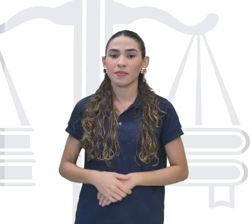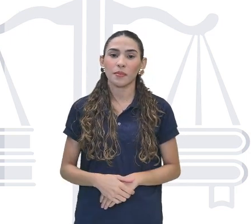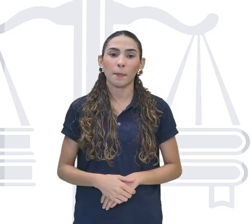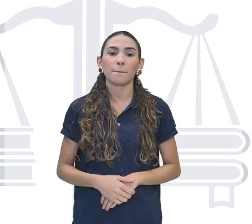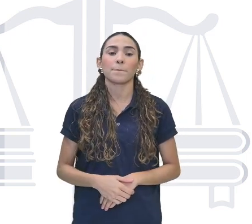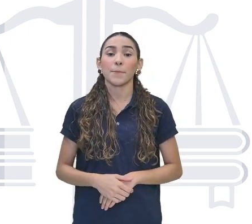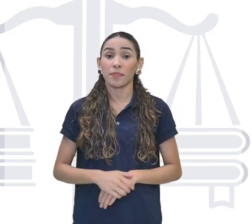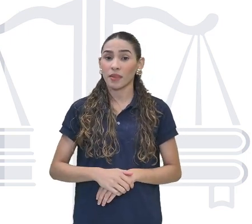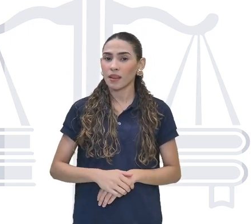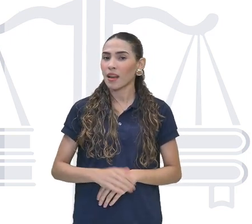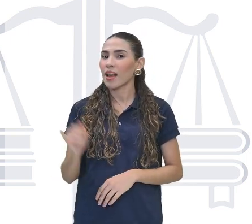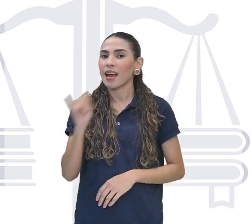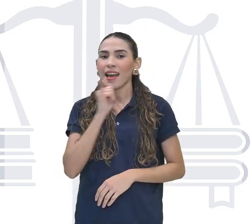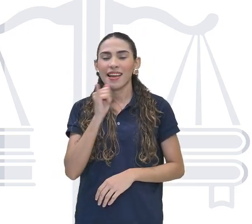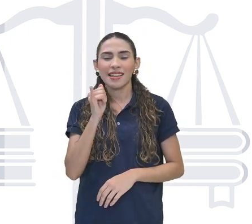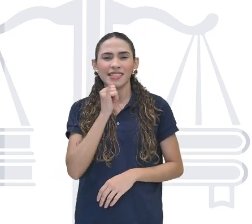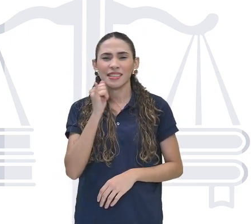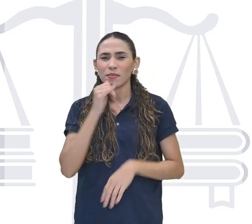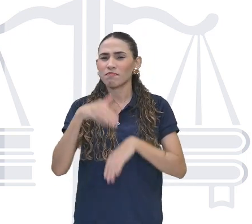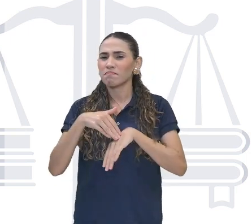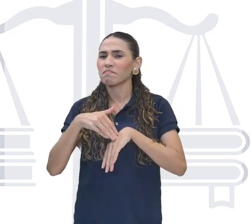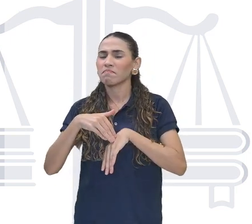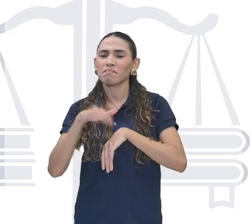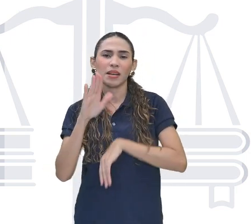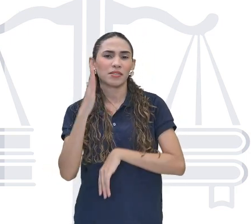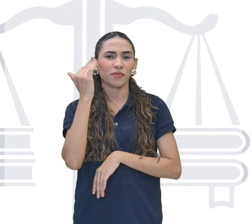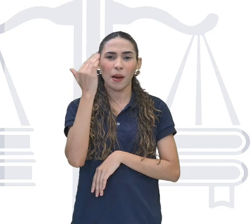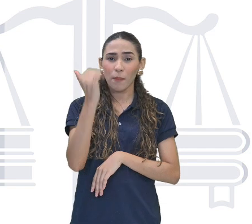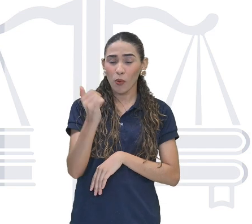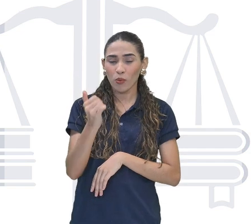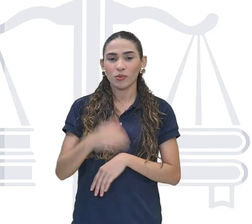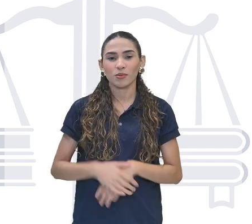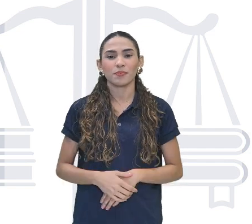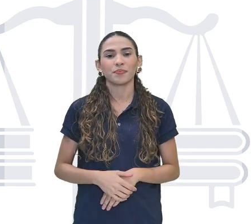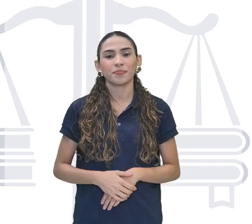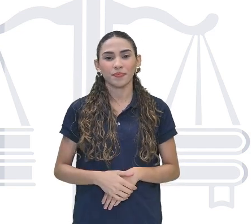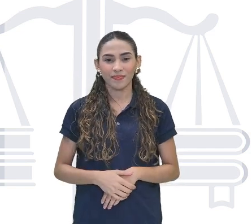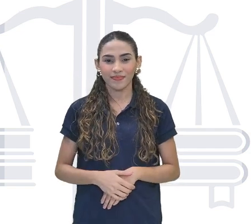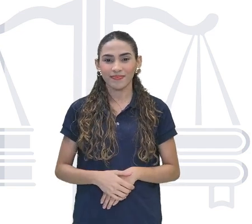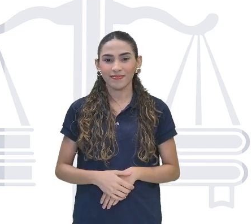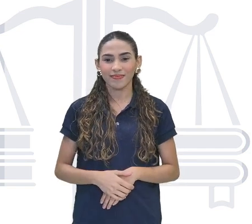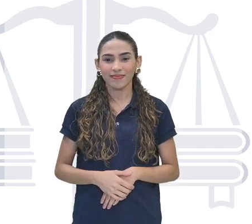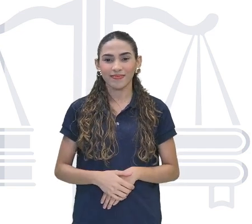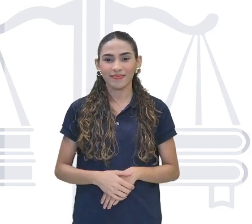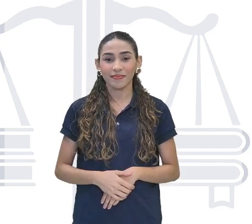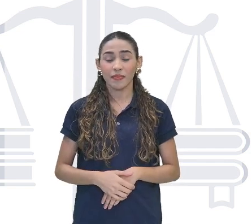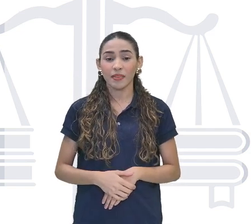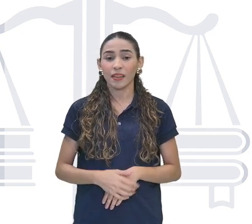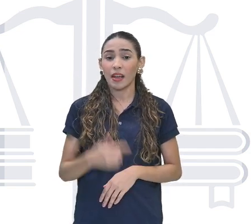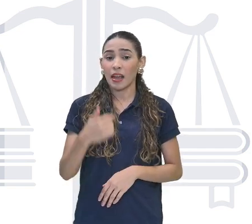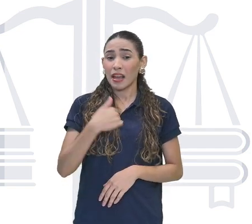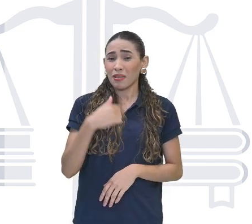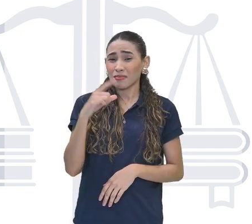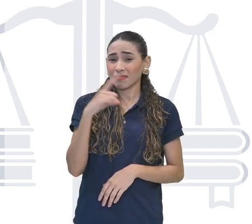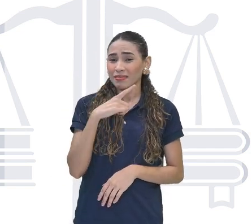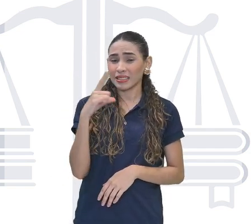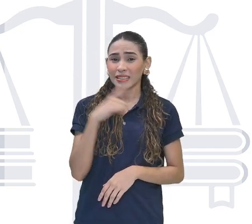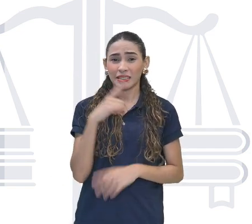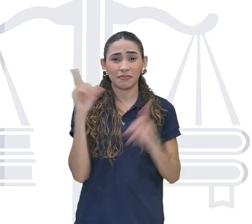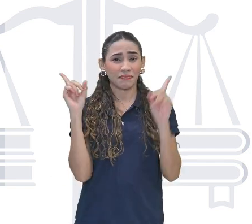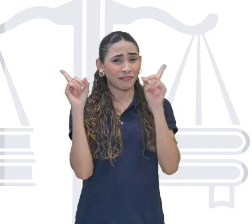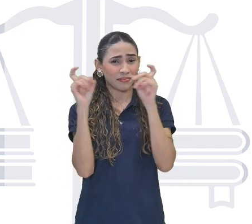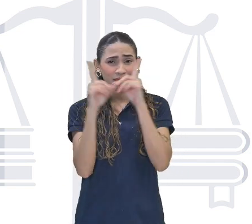um exemplo clássico que a gente pode colocar aqui para vocês, olha só. eu tenho dificuldade